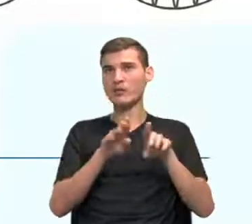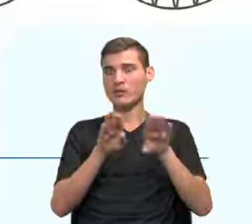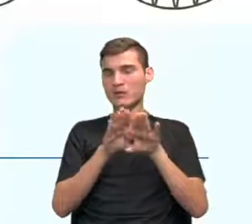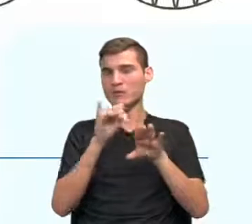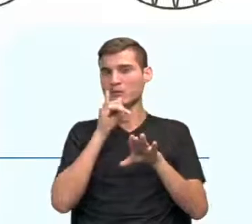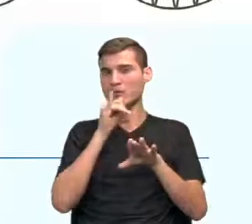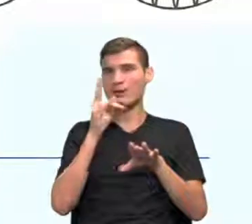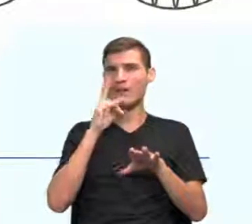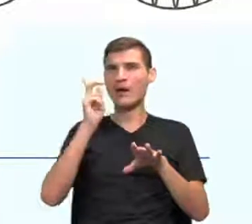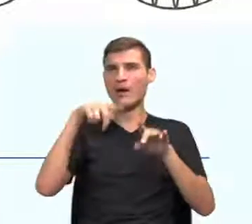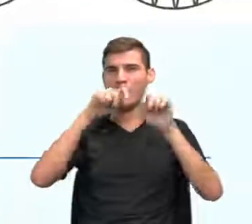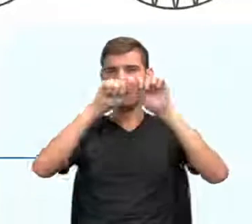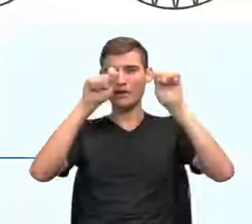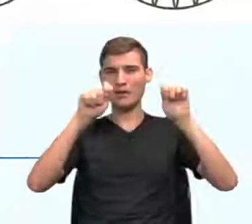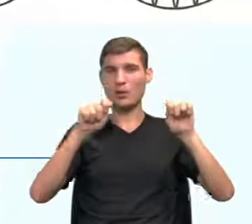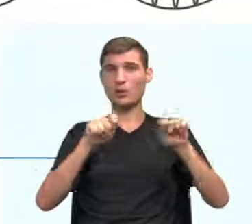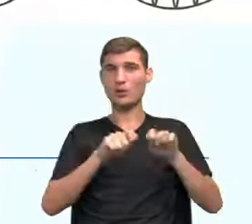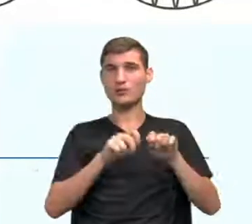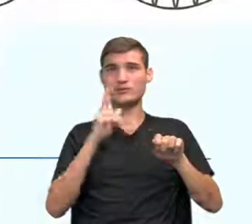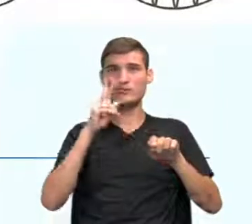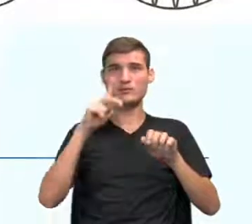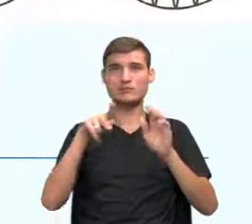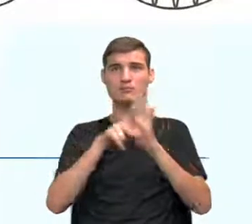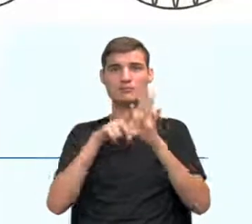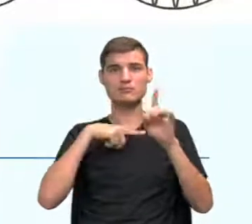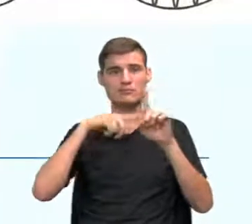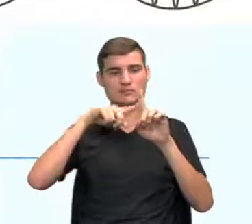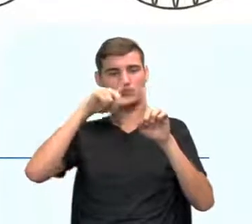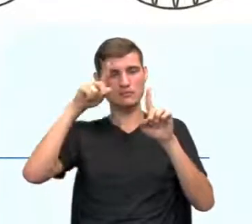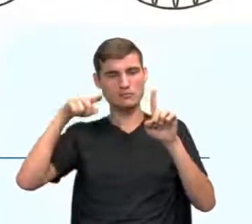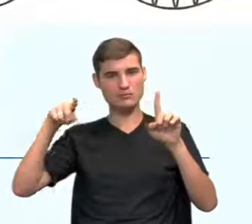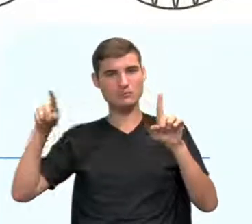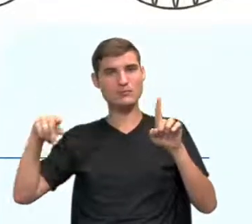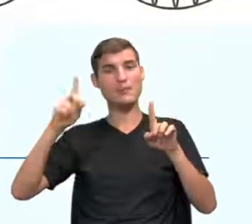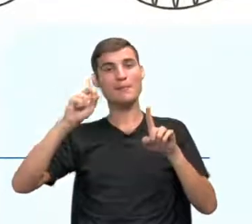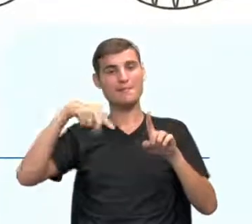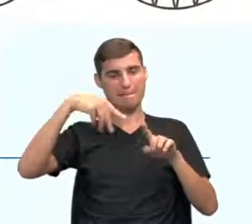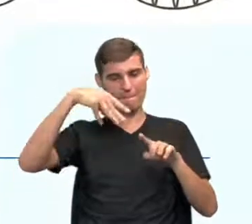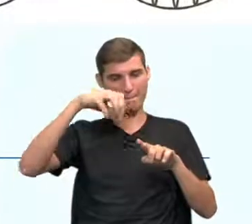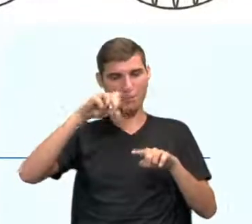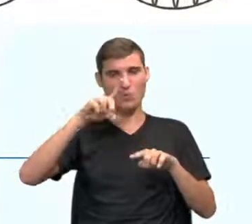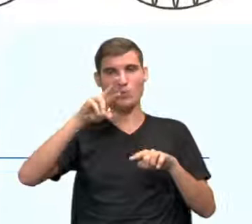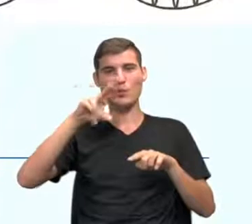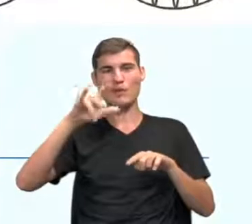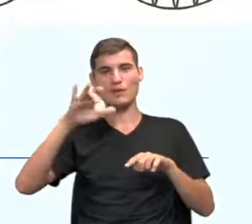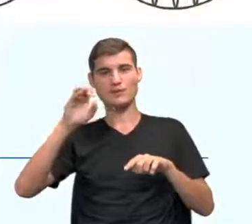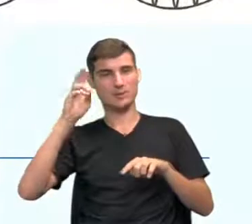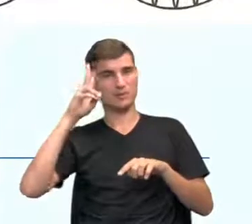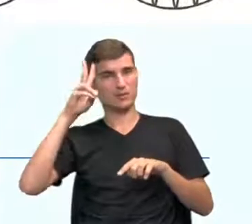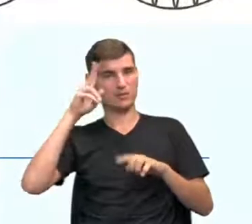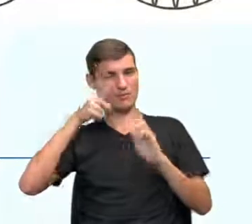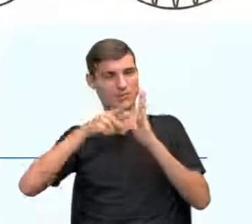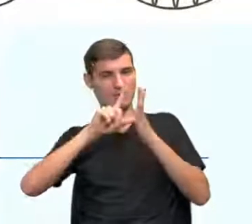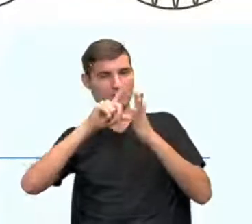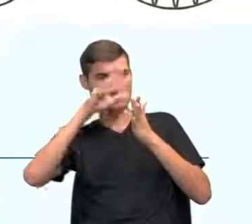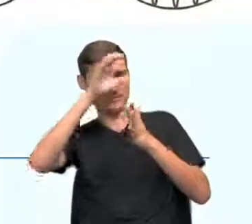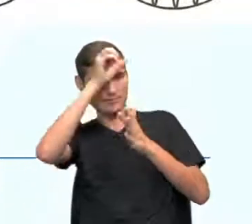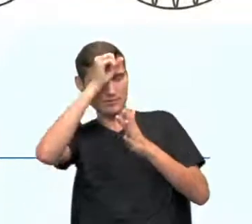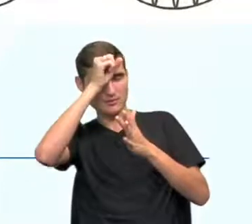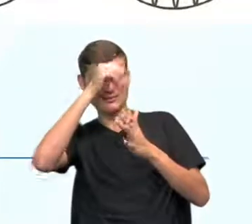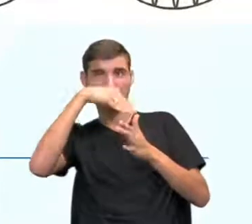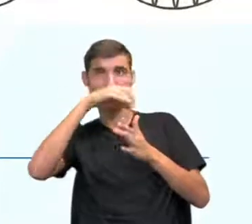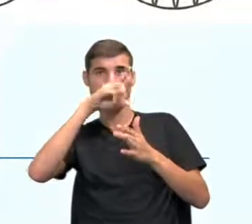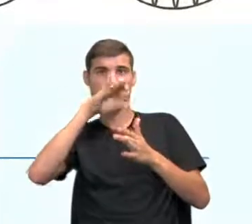analógica, posso ter aqui a famosa modulação por amplitude, onde eu modulo analogicamente